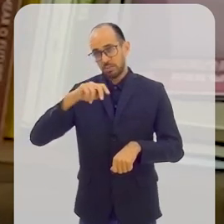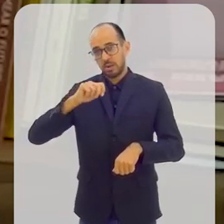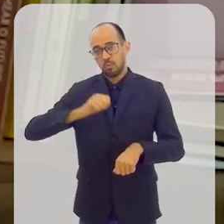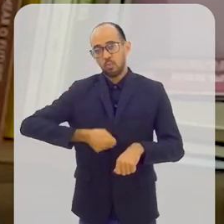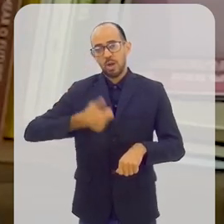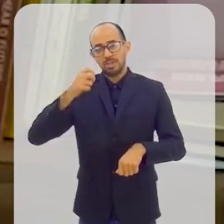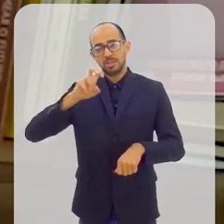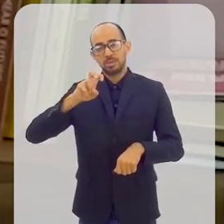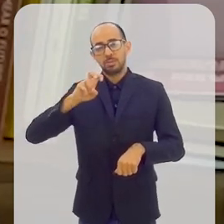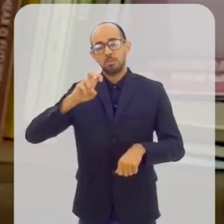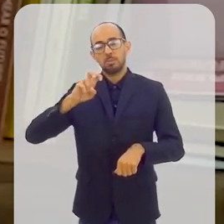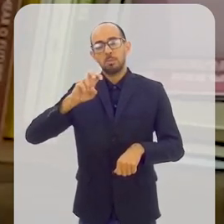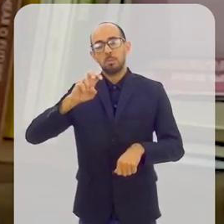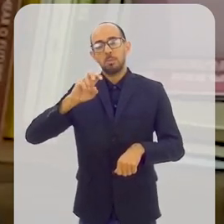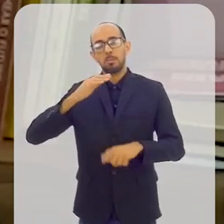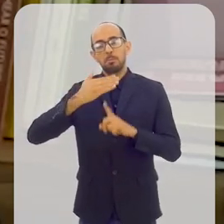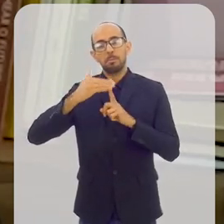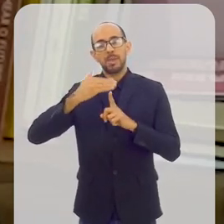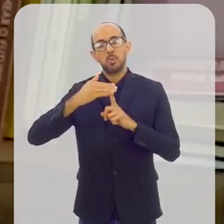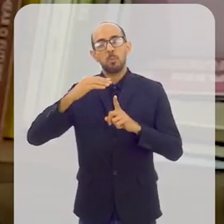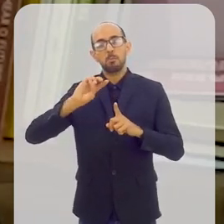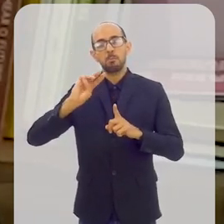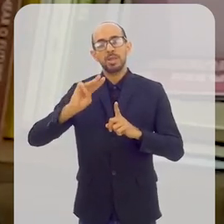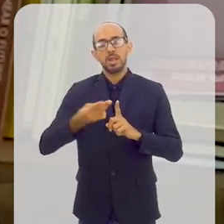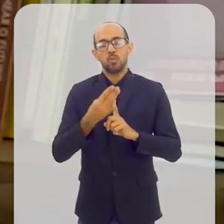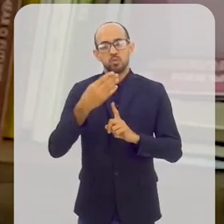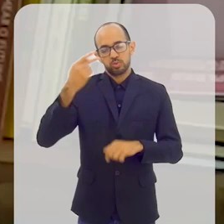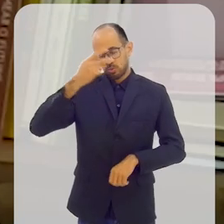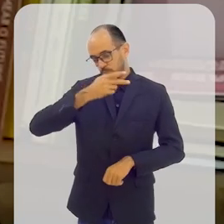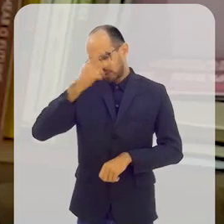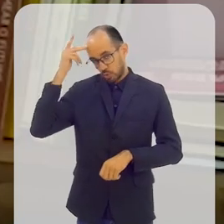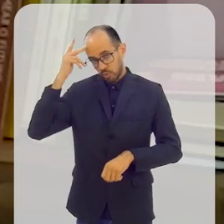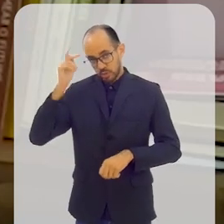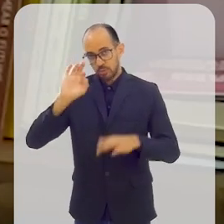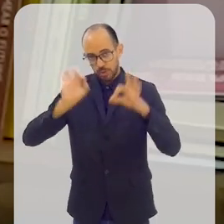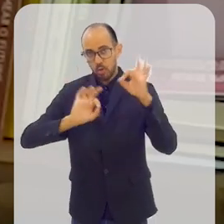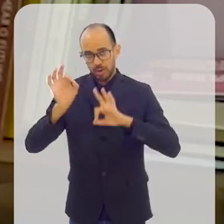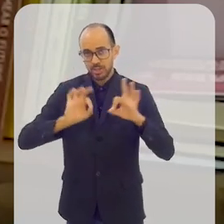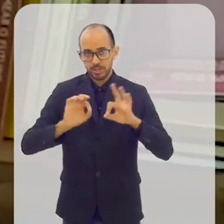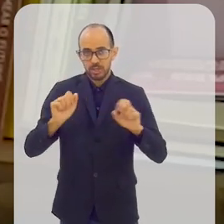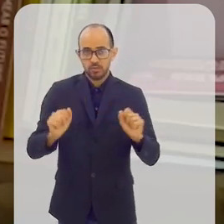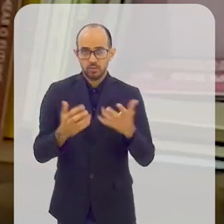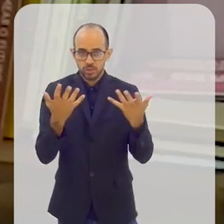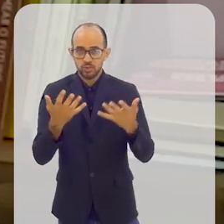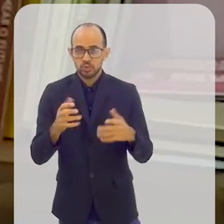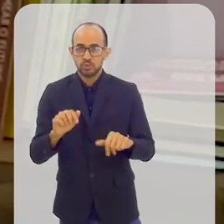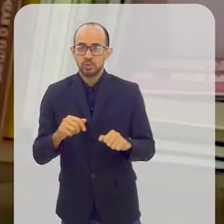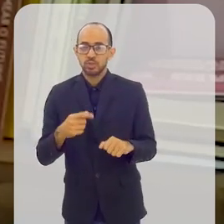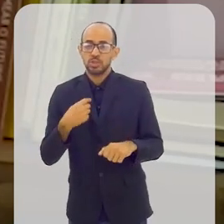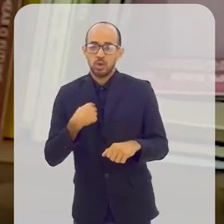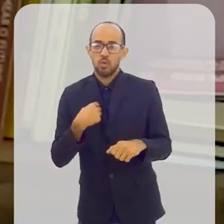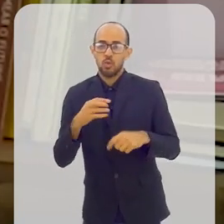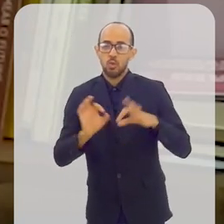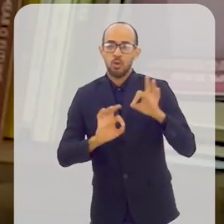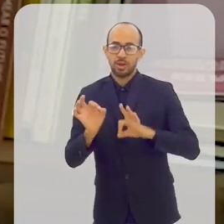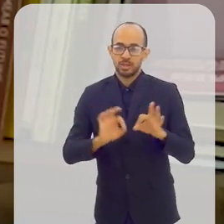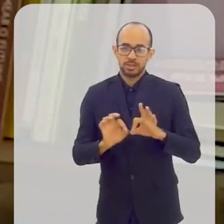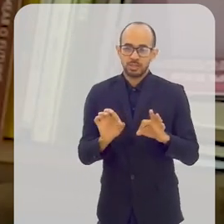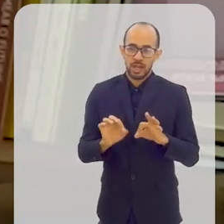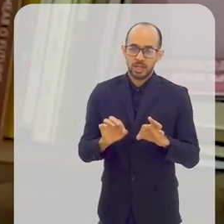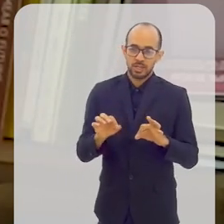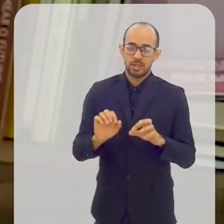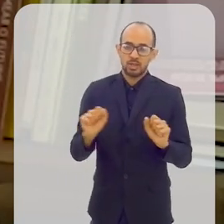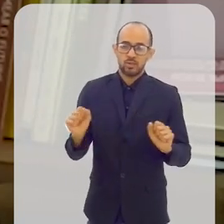milhão, para mais de meio milhão de pessoas. Né? Organizar eventos. E o que, que ele organiza? Ele organiza eventos